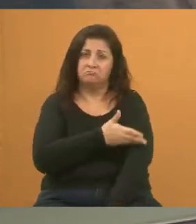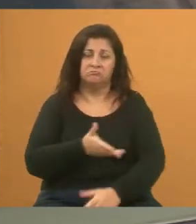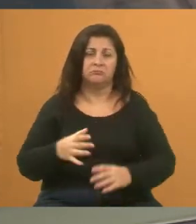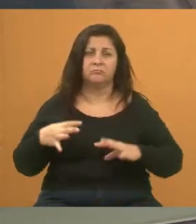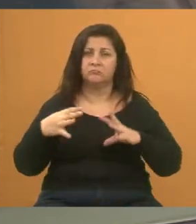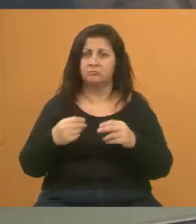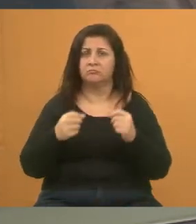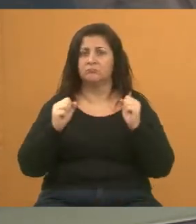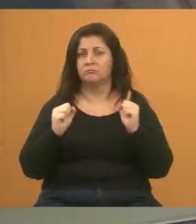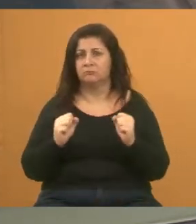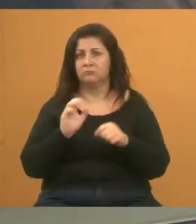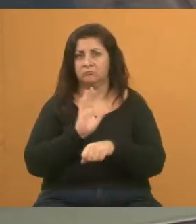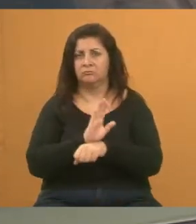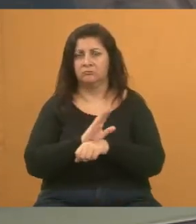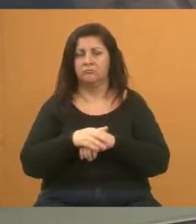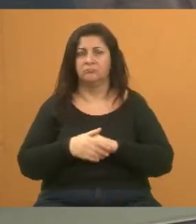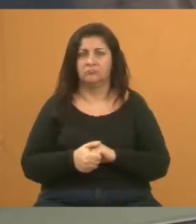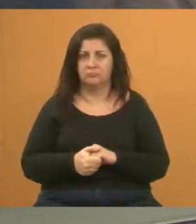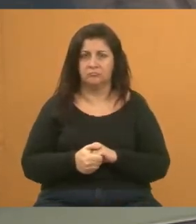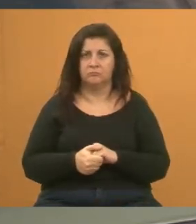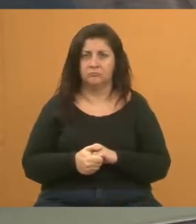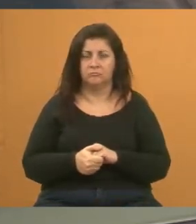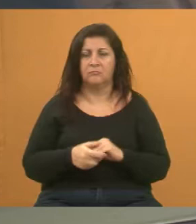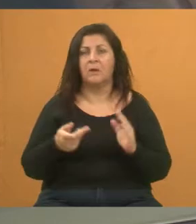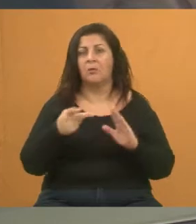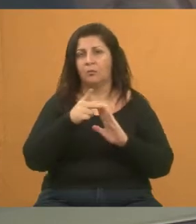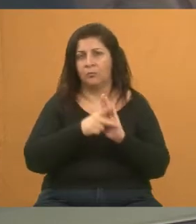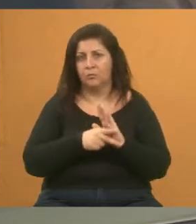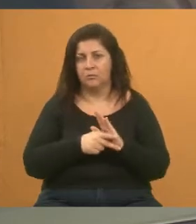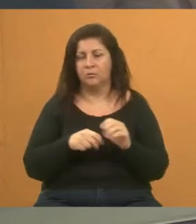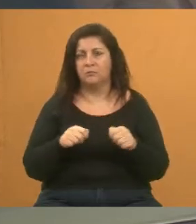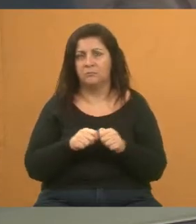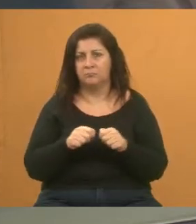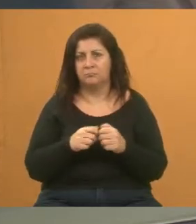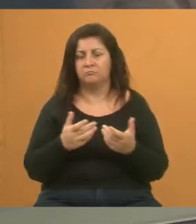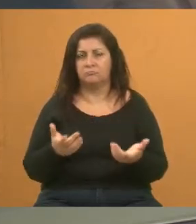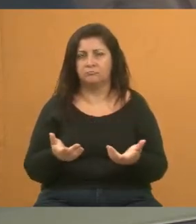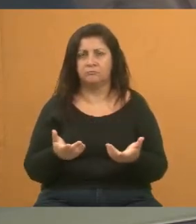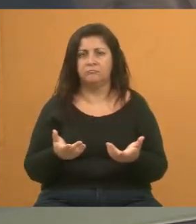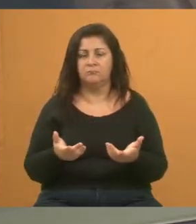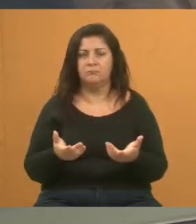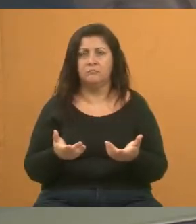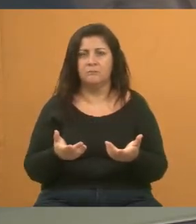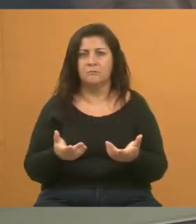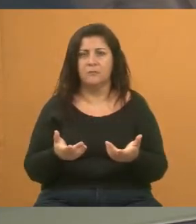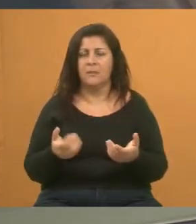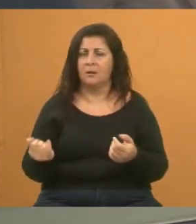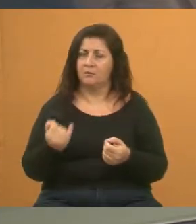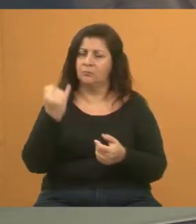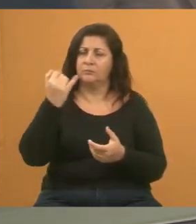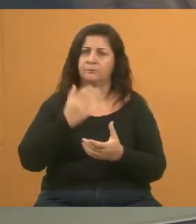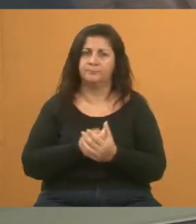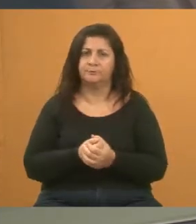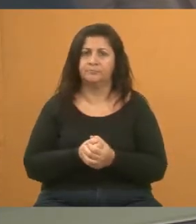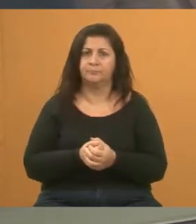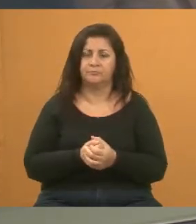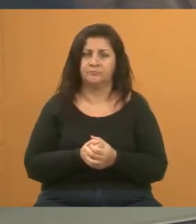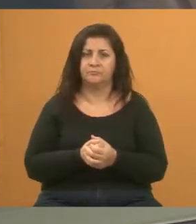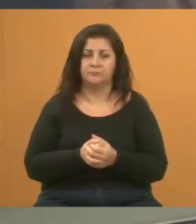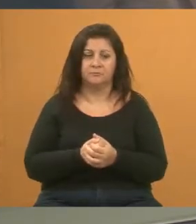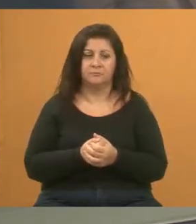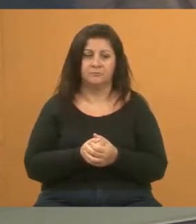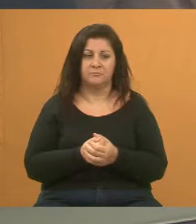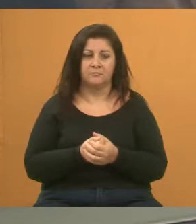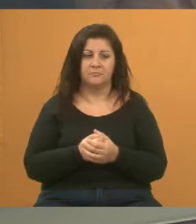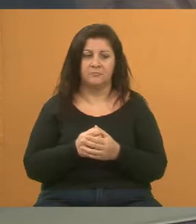pode colaborar. Claro que a ação do projeto da Sônia, ele tem também essa validade, né? É só lembrando, a caipirinha que